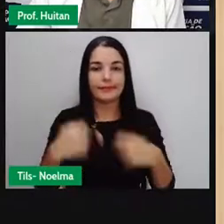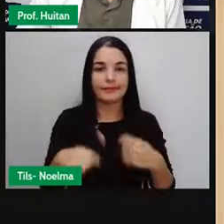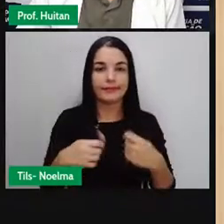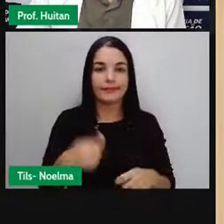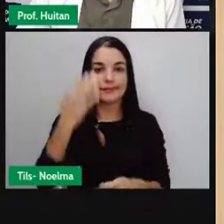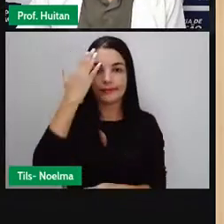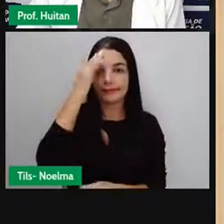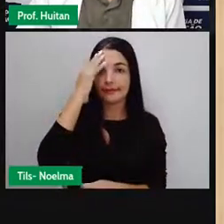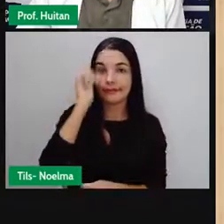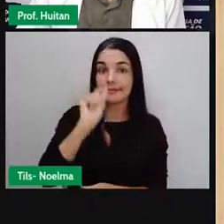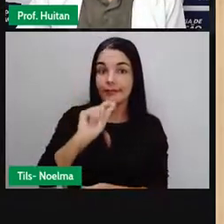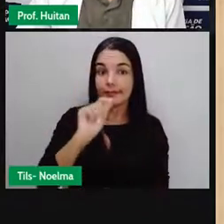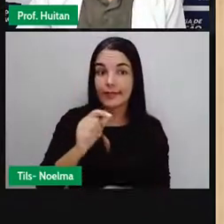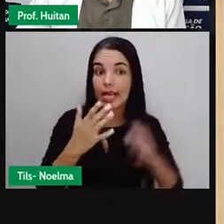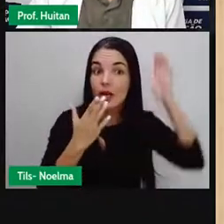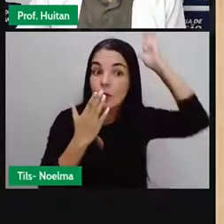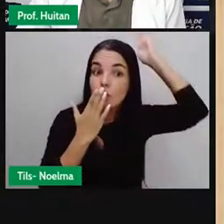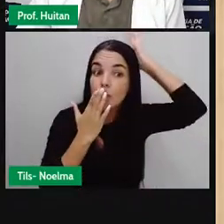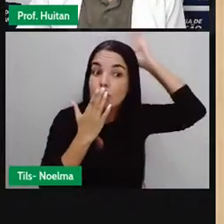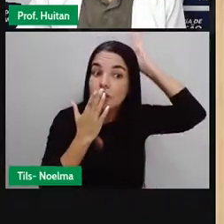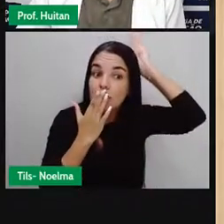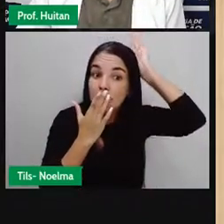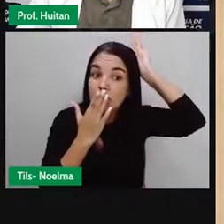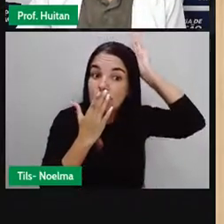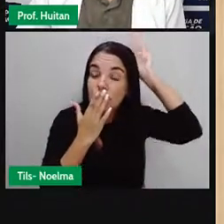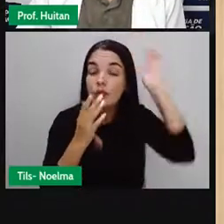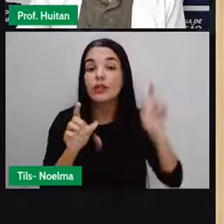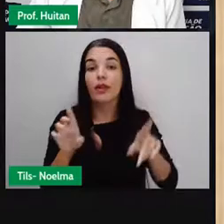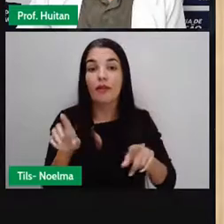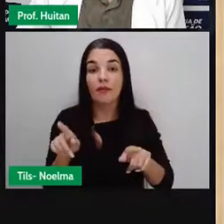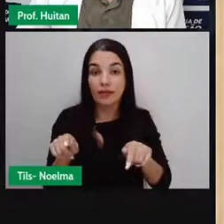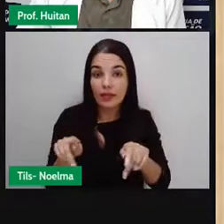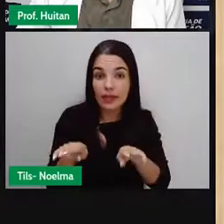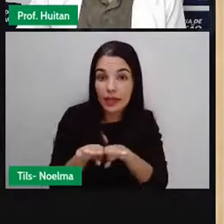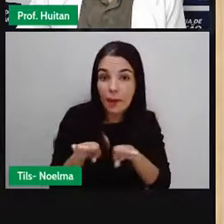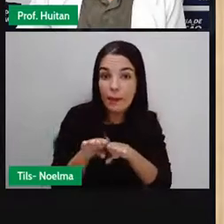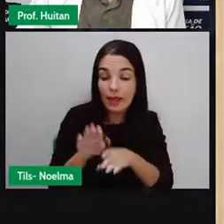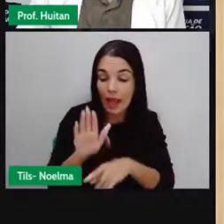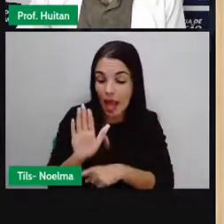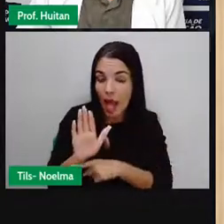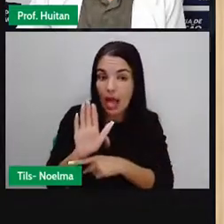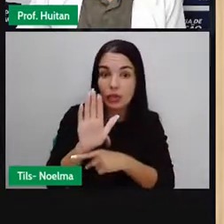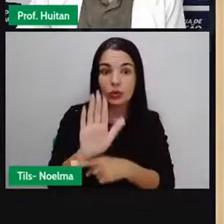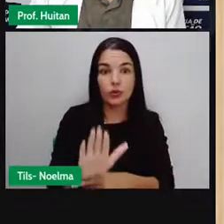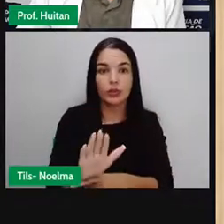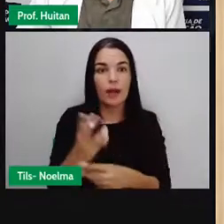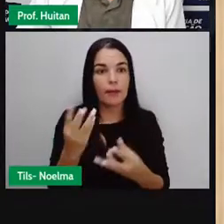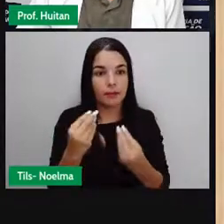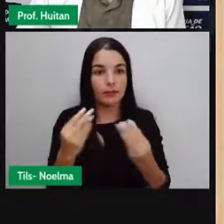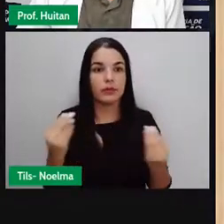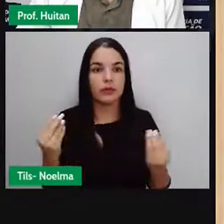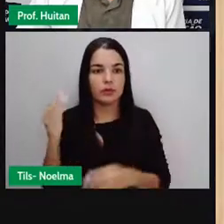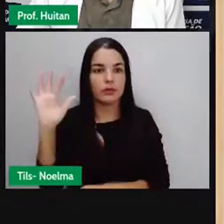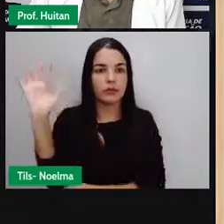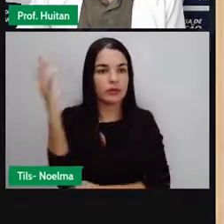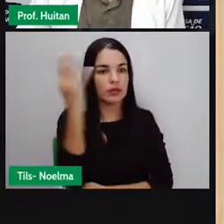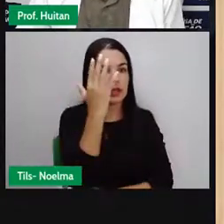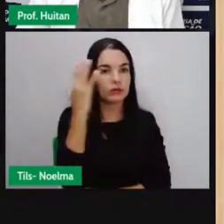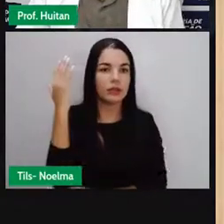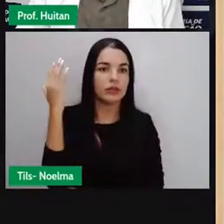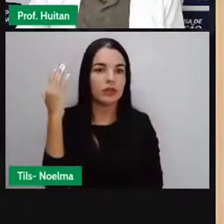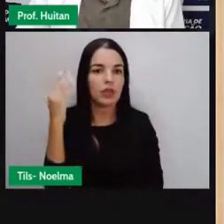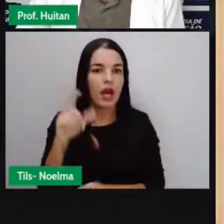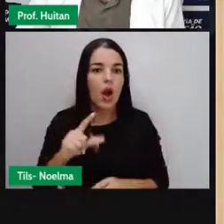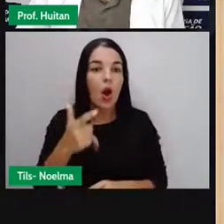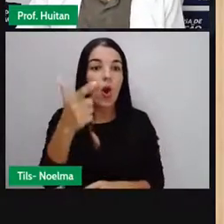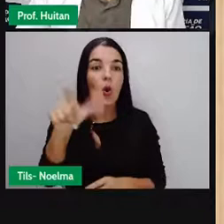indígenas? Os índios atrasam o desenvolvimento do país. Outra frase preconceituosa. Em que os índios